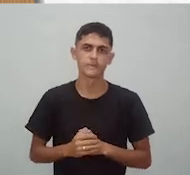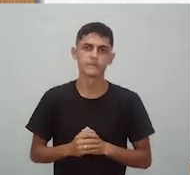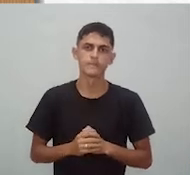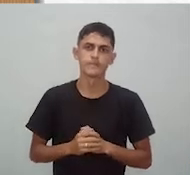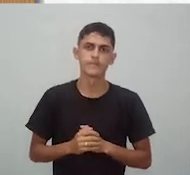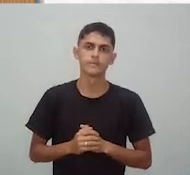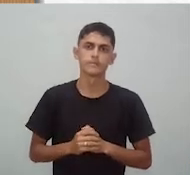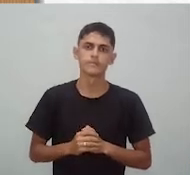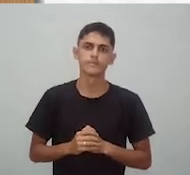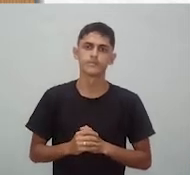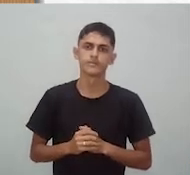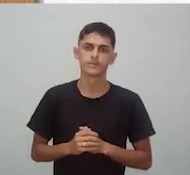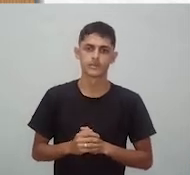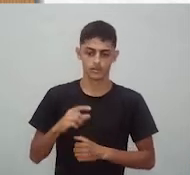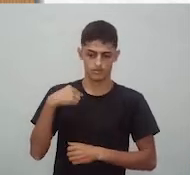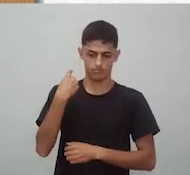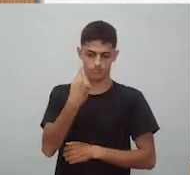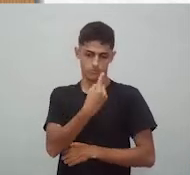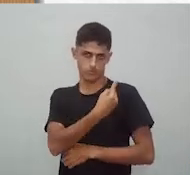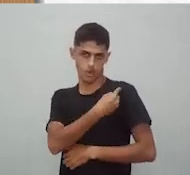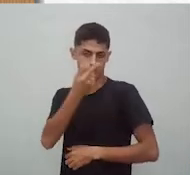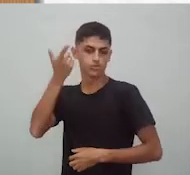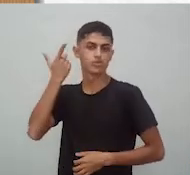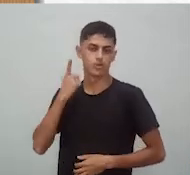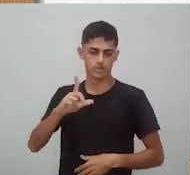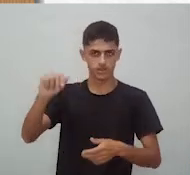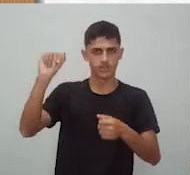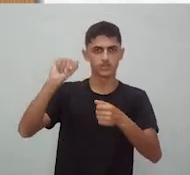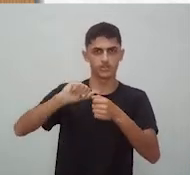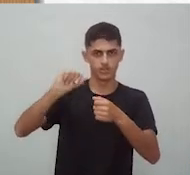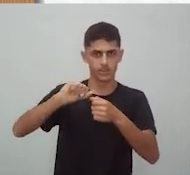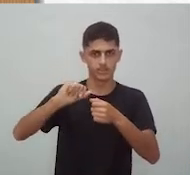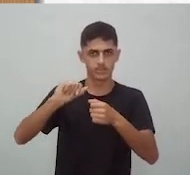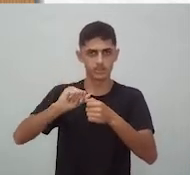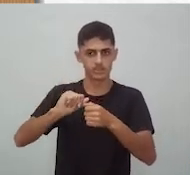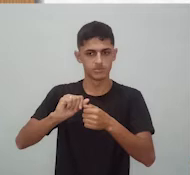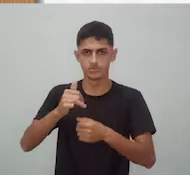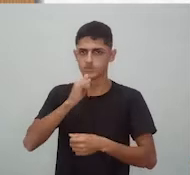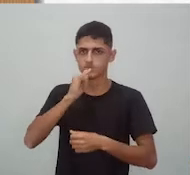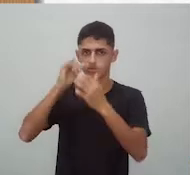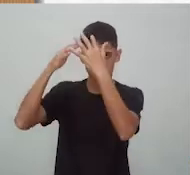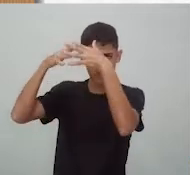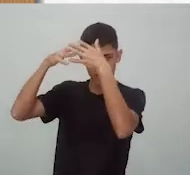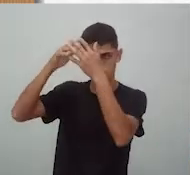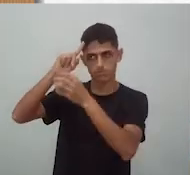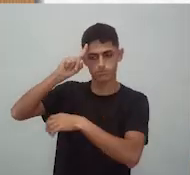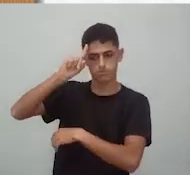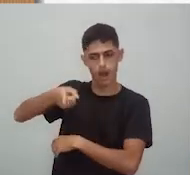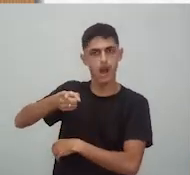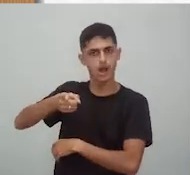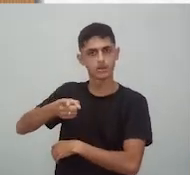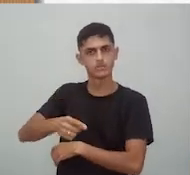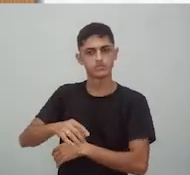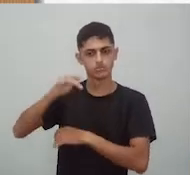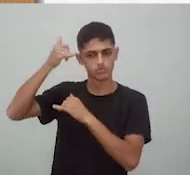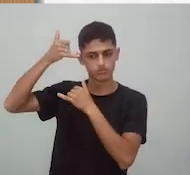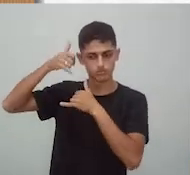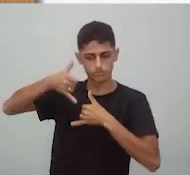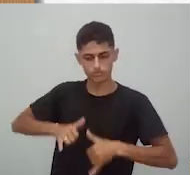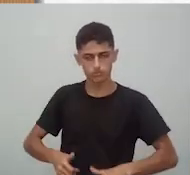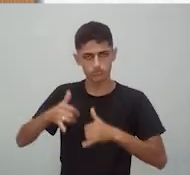são as funções que eu realizo, que eu dou o comando para elas serem realizadas. Ou seja, eu só vou